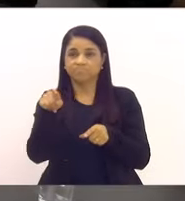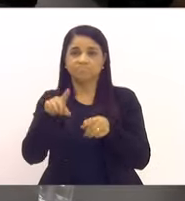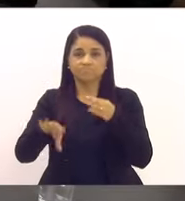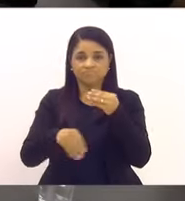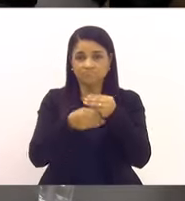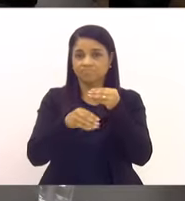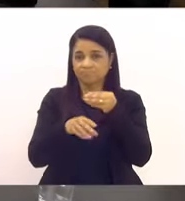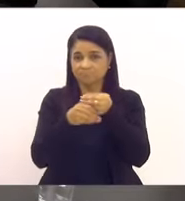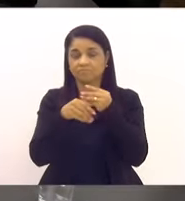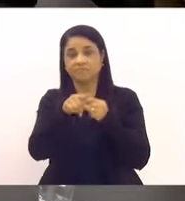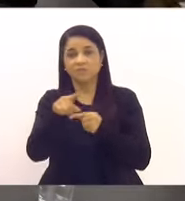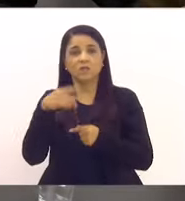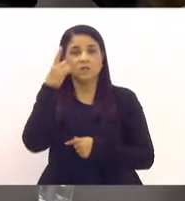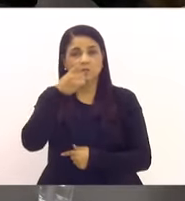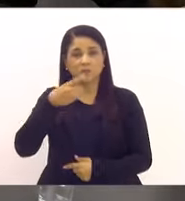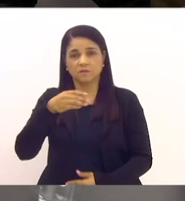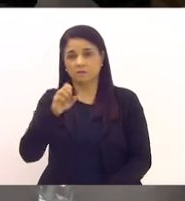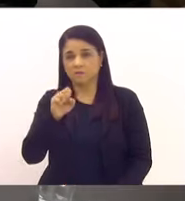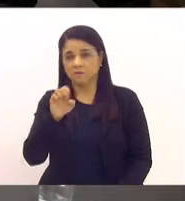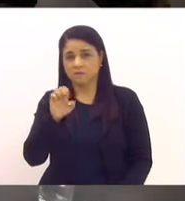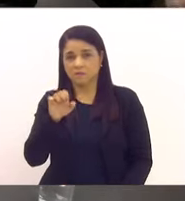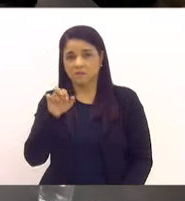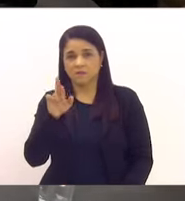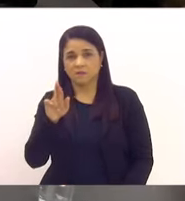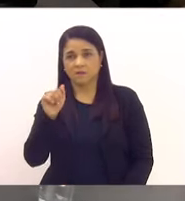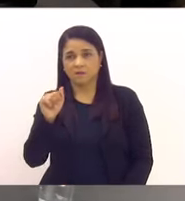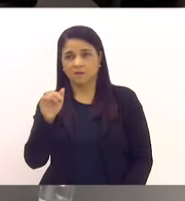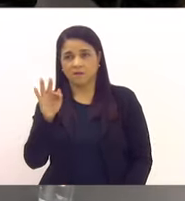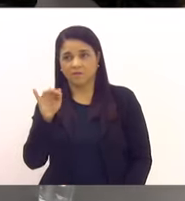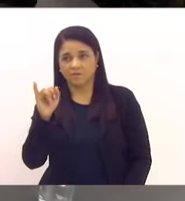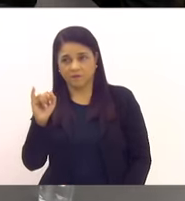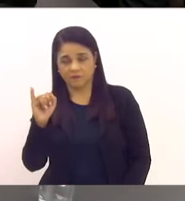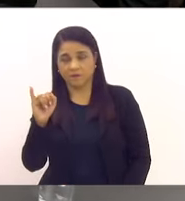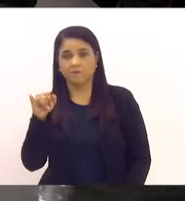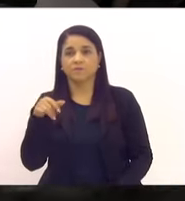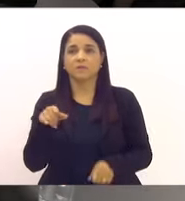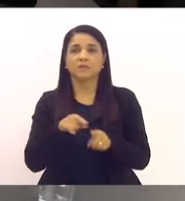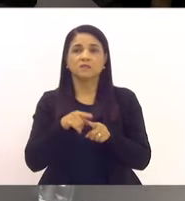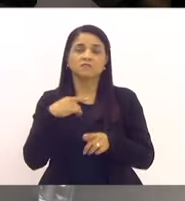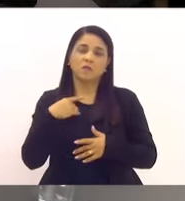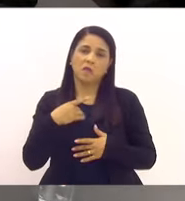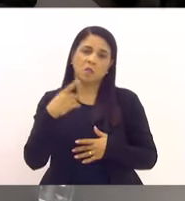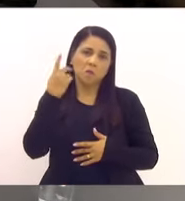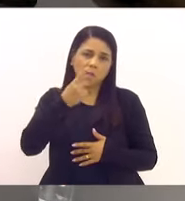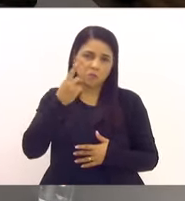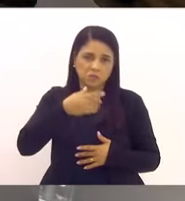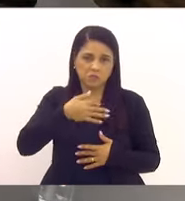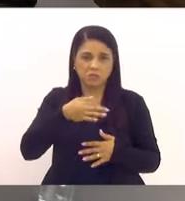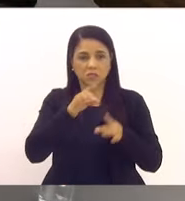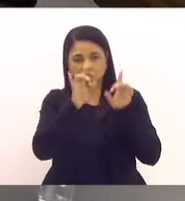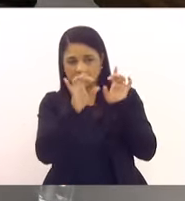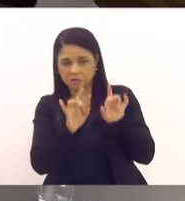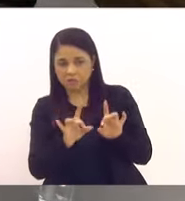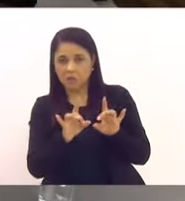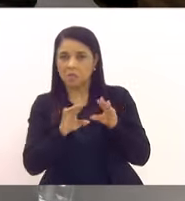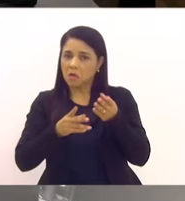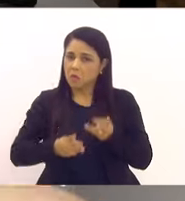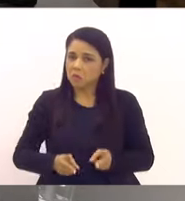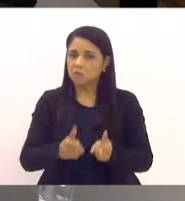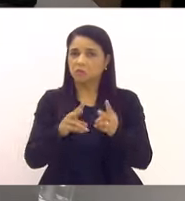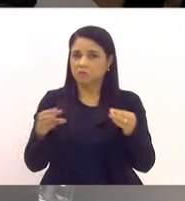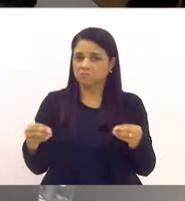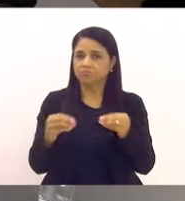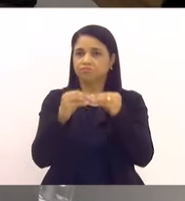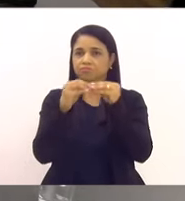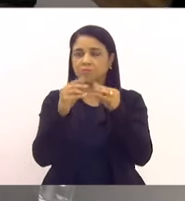Deputado Serafini, se tiver alguma política específica, deputado Fred também, da gente continuar na pegada das extraordinárias,